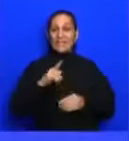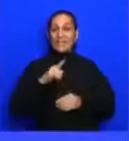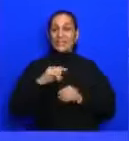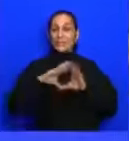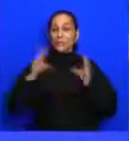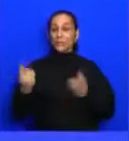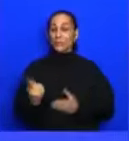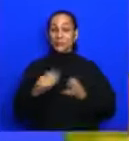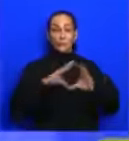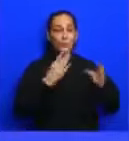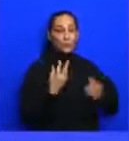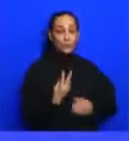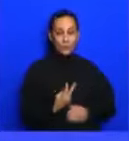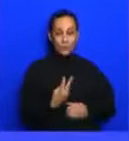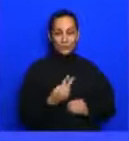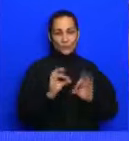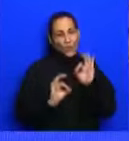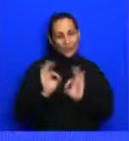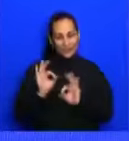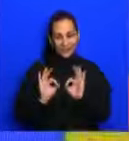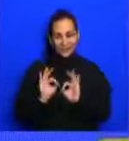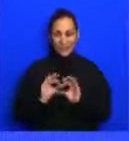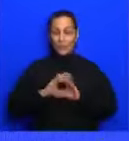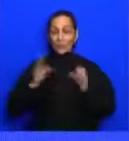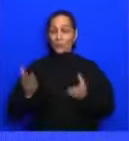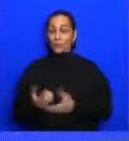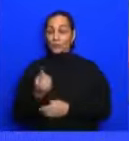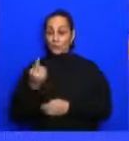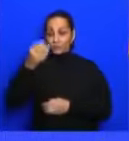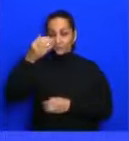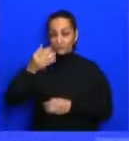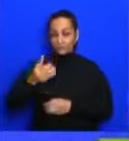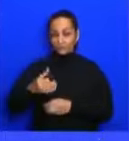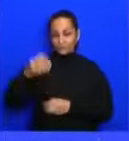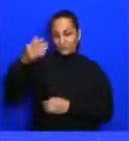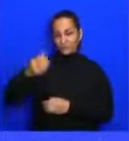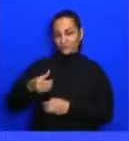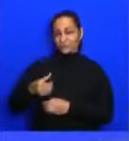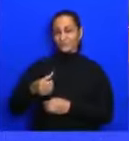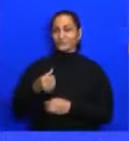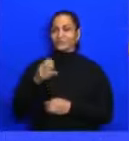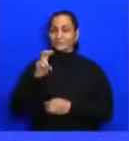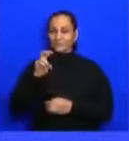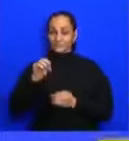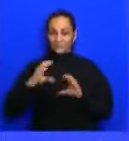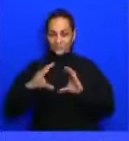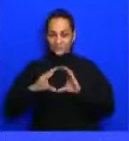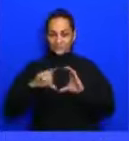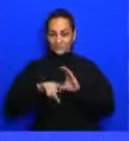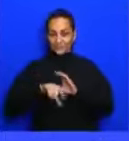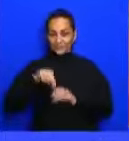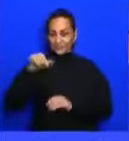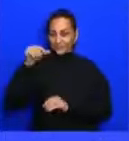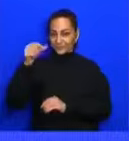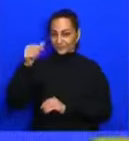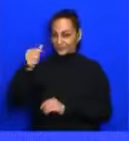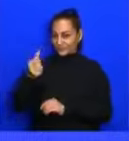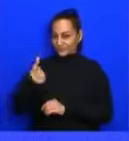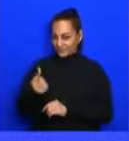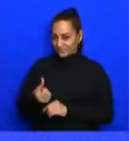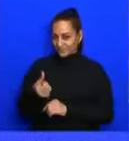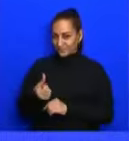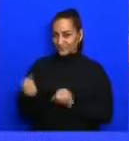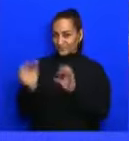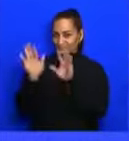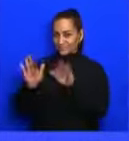os nossos globos número 1 e número 2 preparados, sendo que o suporte do globo número 1 está carregado com 50 bolas para o sorteio de 6